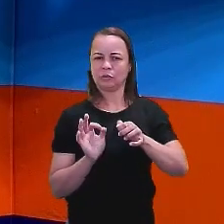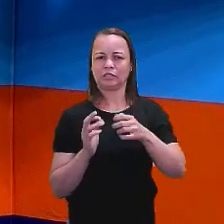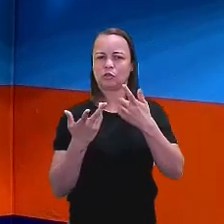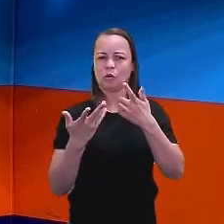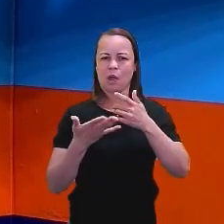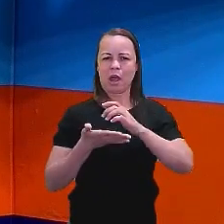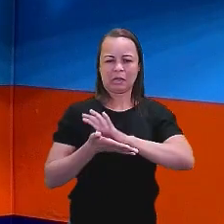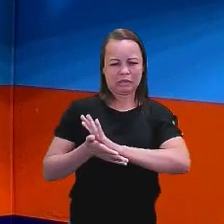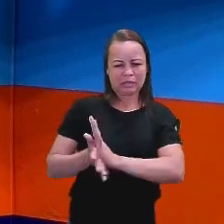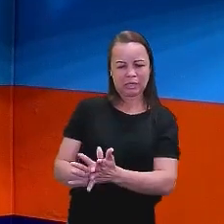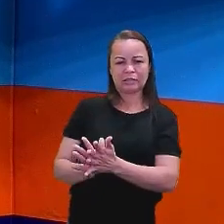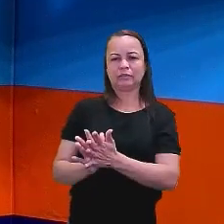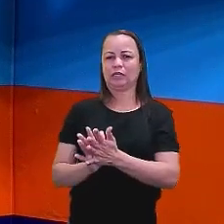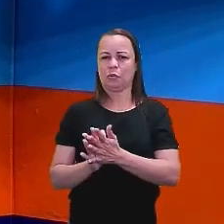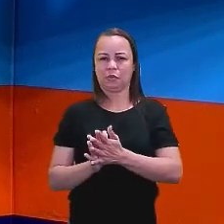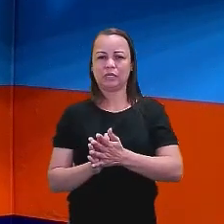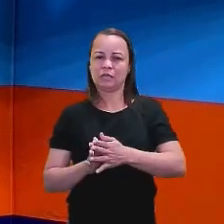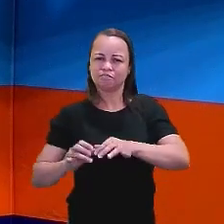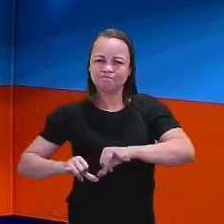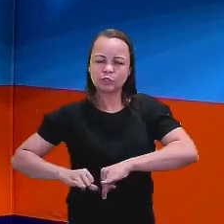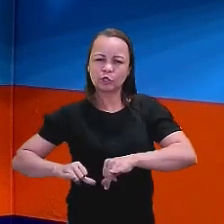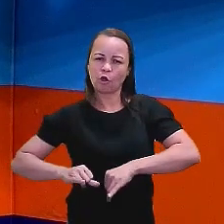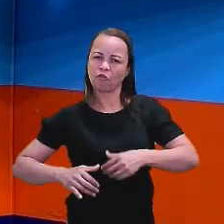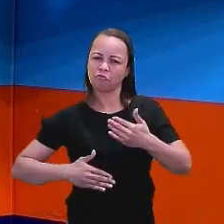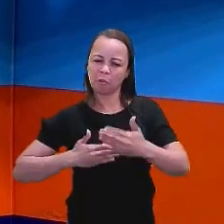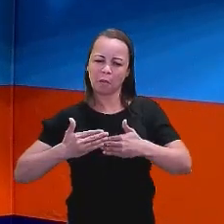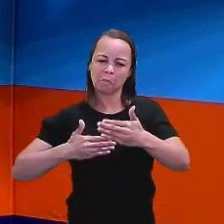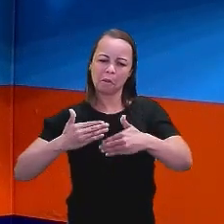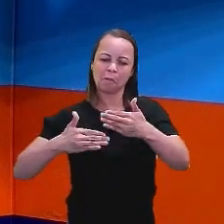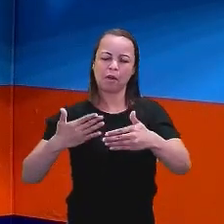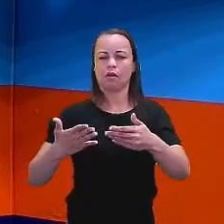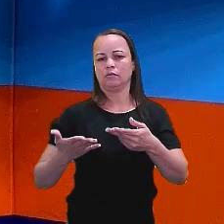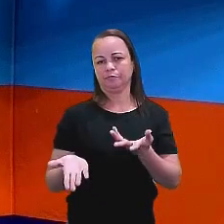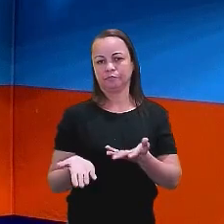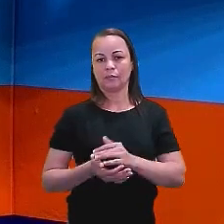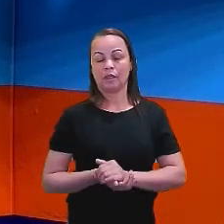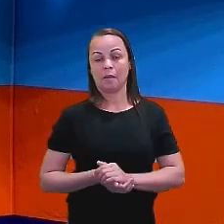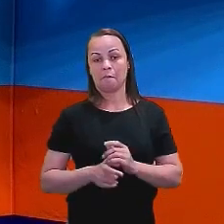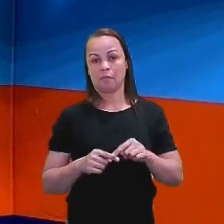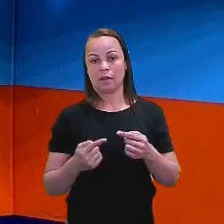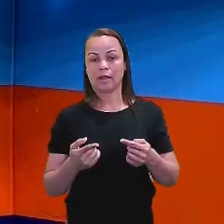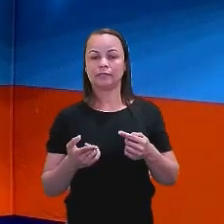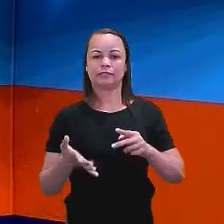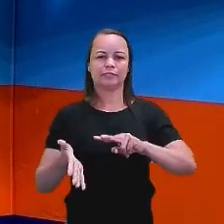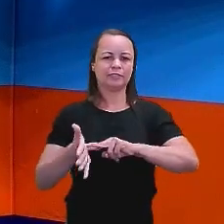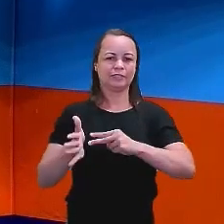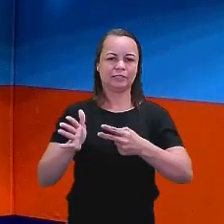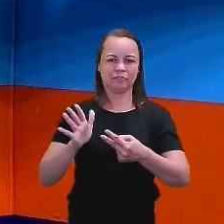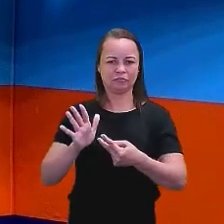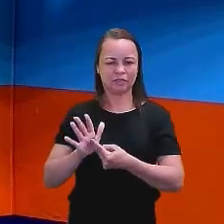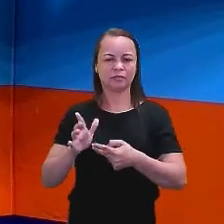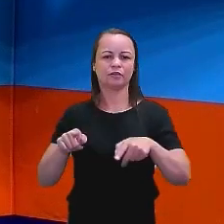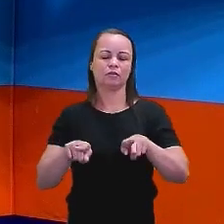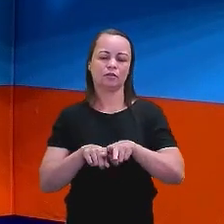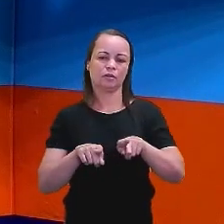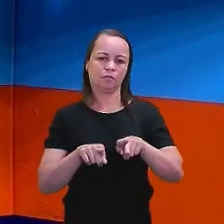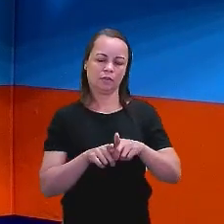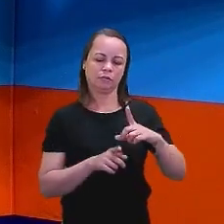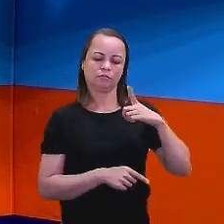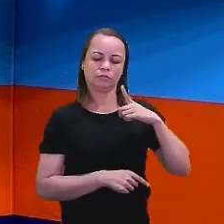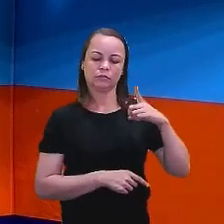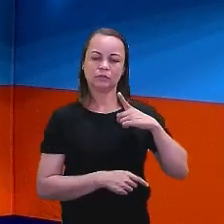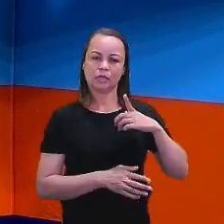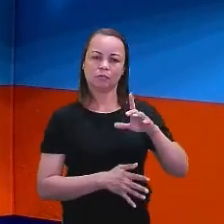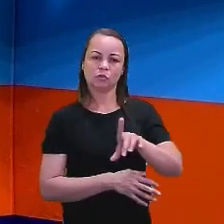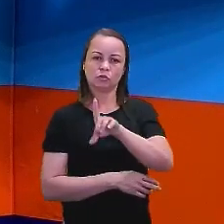é sofrida constantemente. Ela se dá também de forma significativa quando nós temos uma